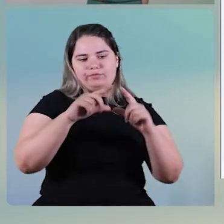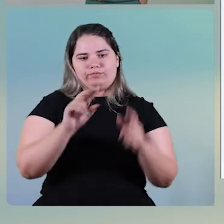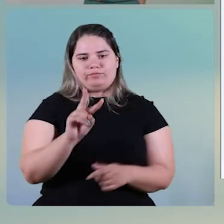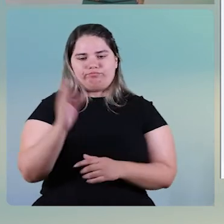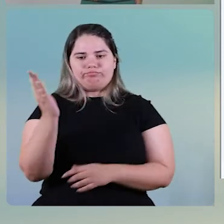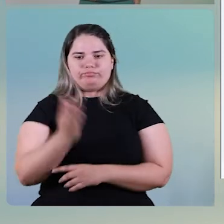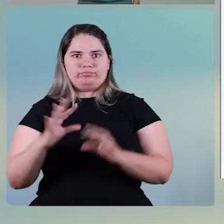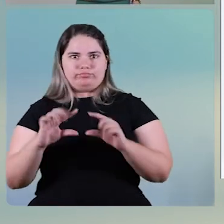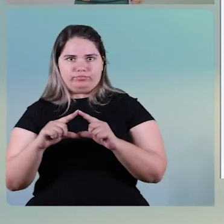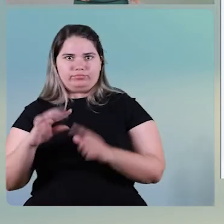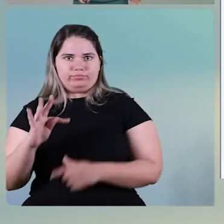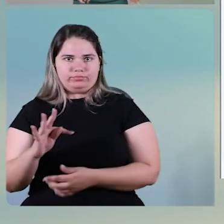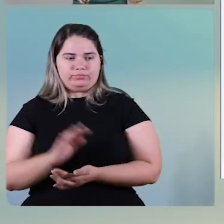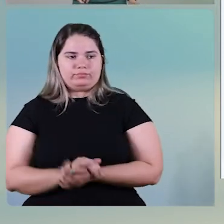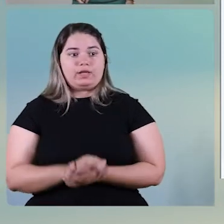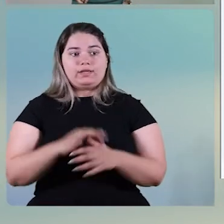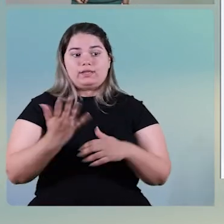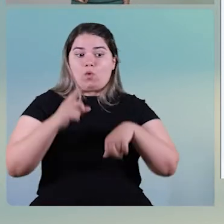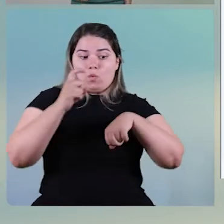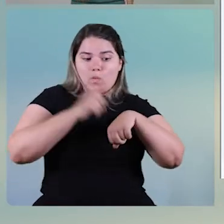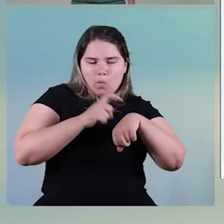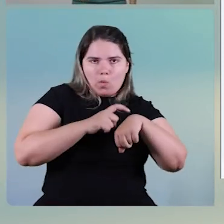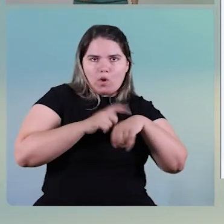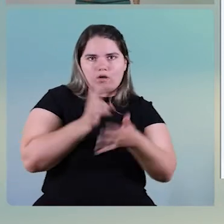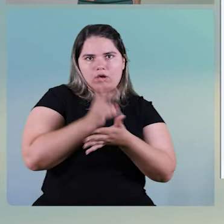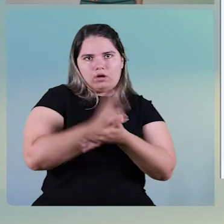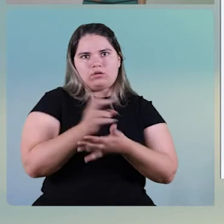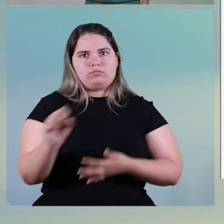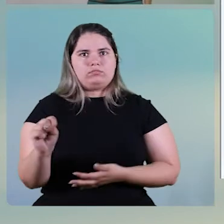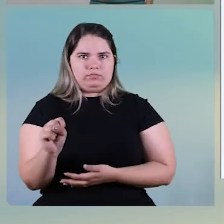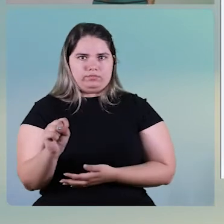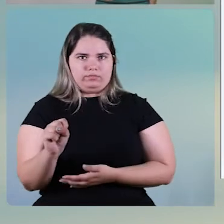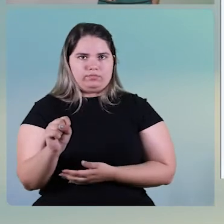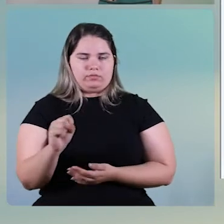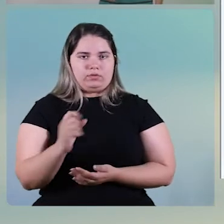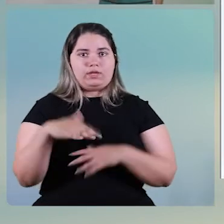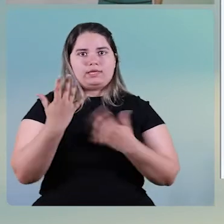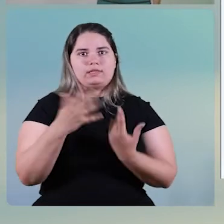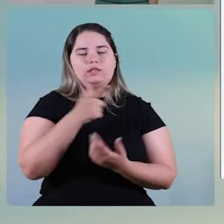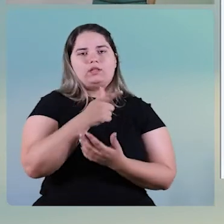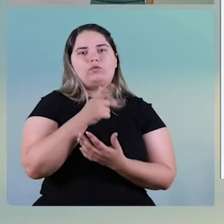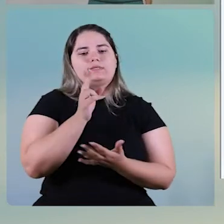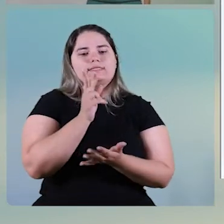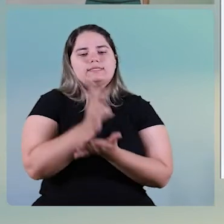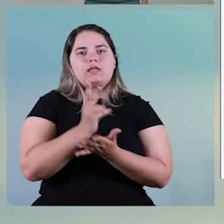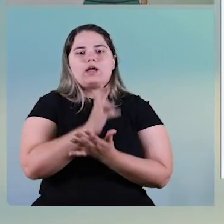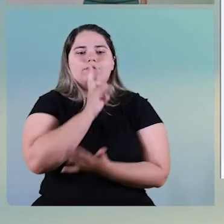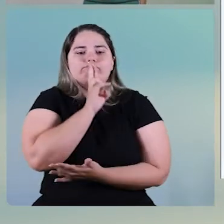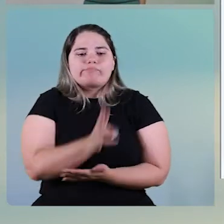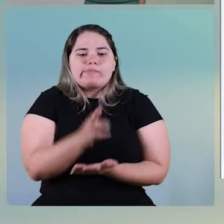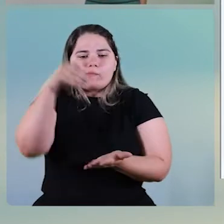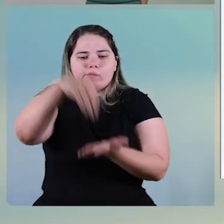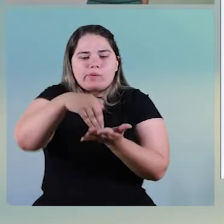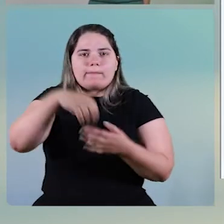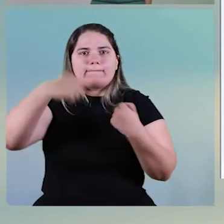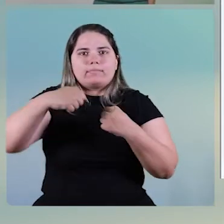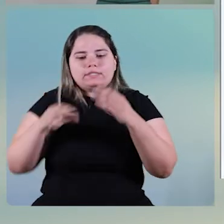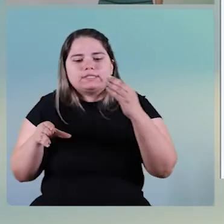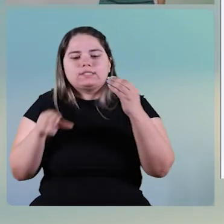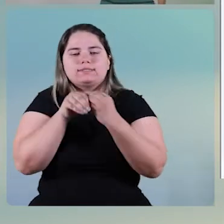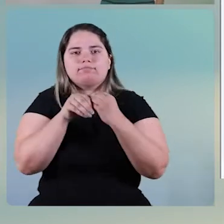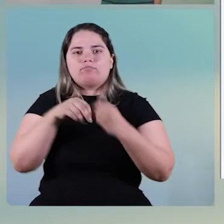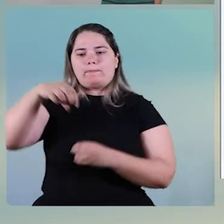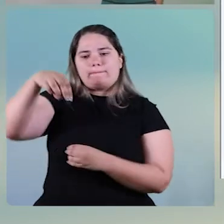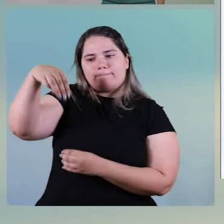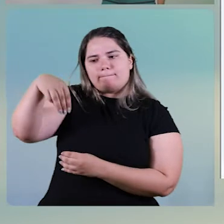e o tempo é segundo, então a unidade de aceleração é metro por segundo ao quadrado. Quando